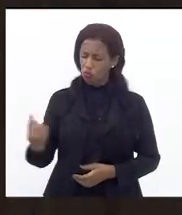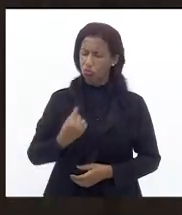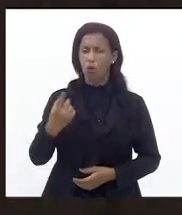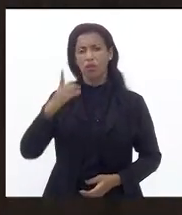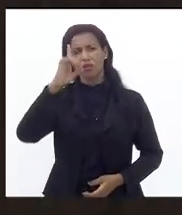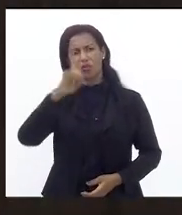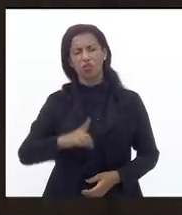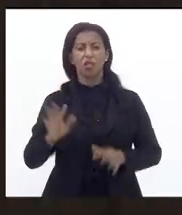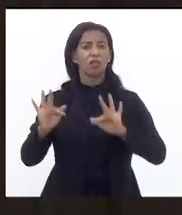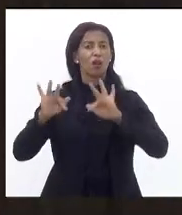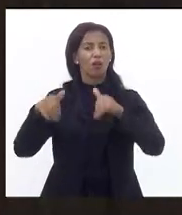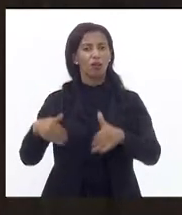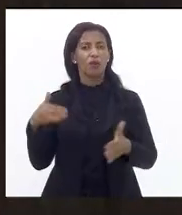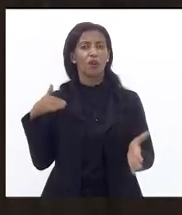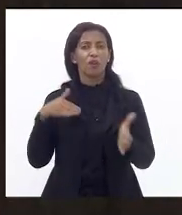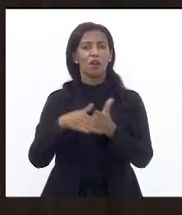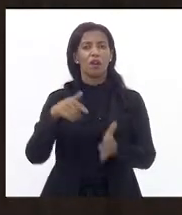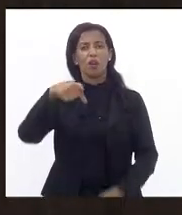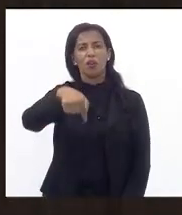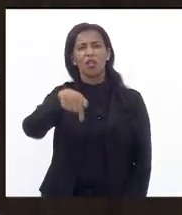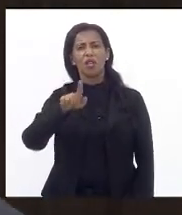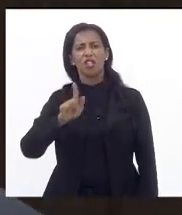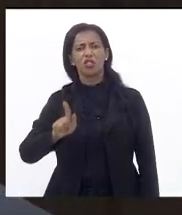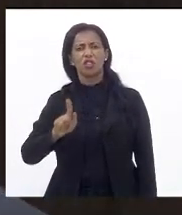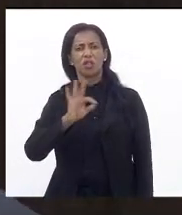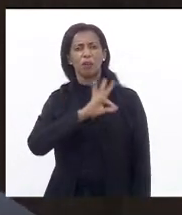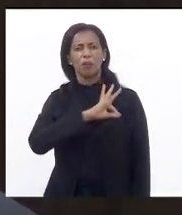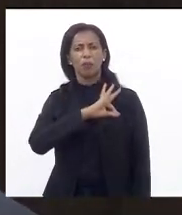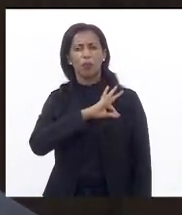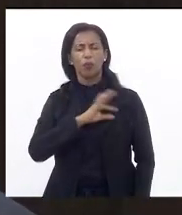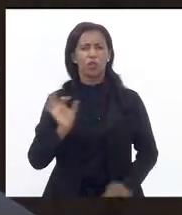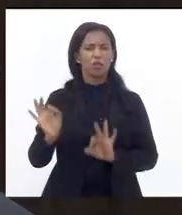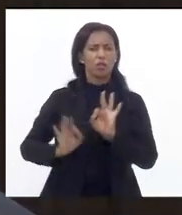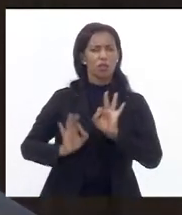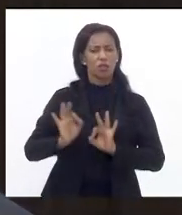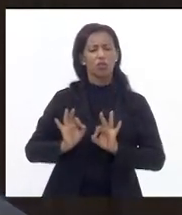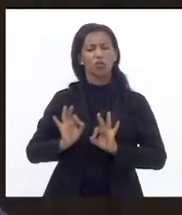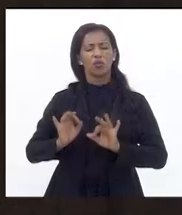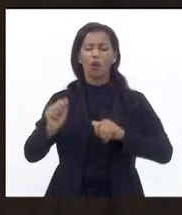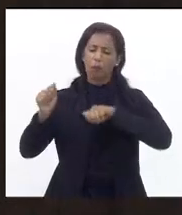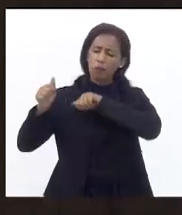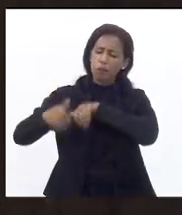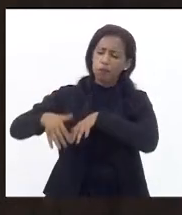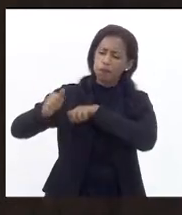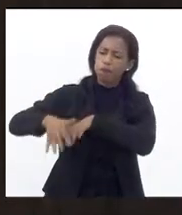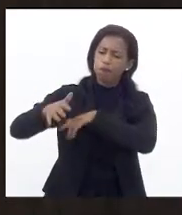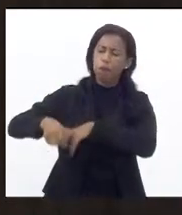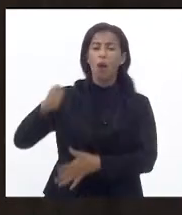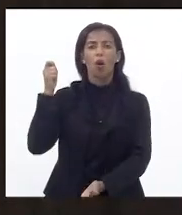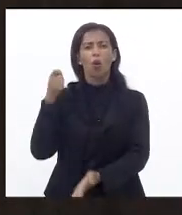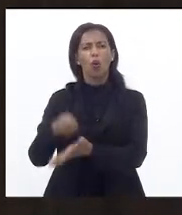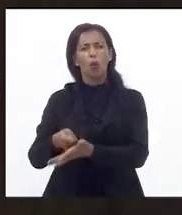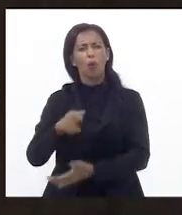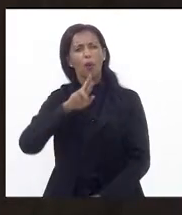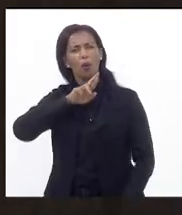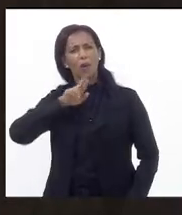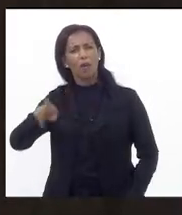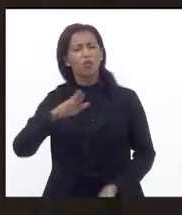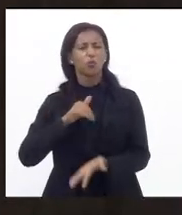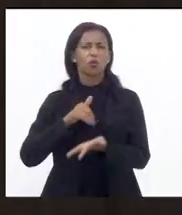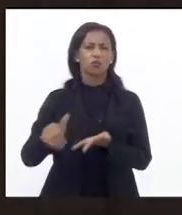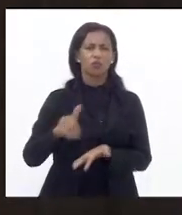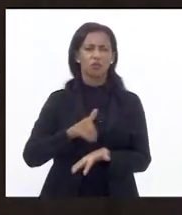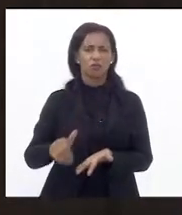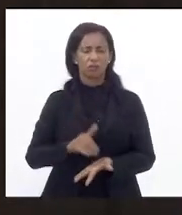nosso ao final vamos até o QG da Polícia Militar de forma ordeira e pacífica cobrar uma resposta do nosso